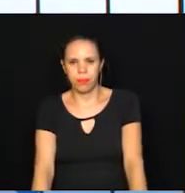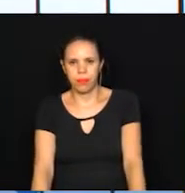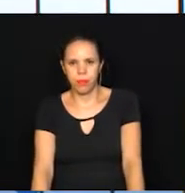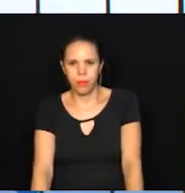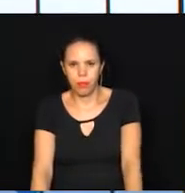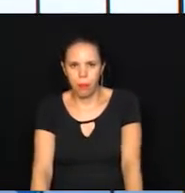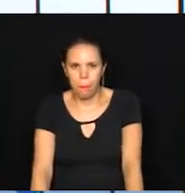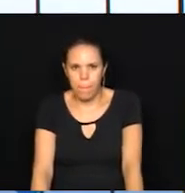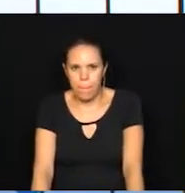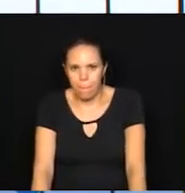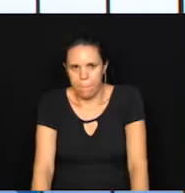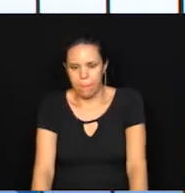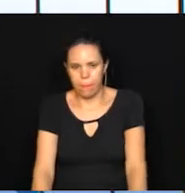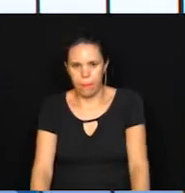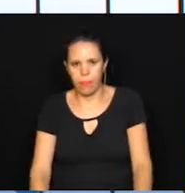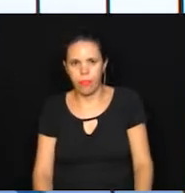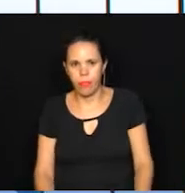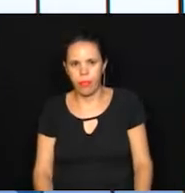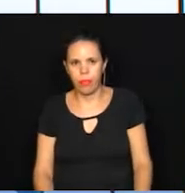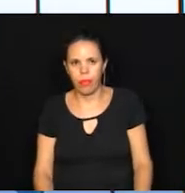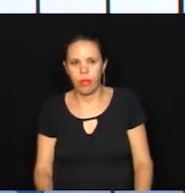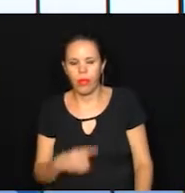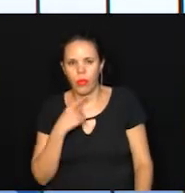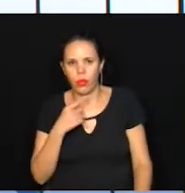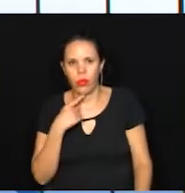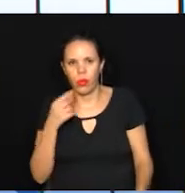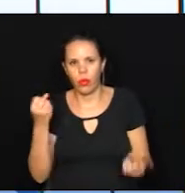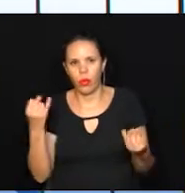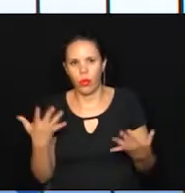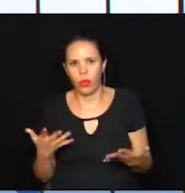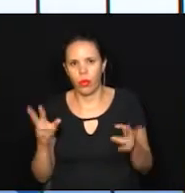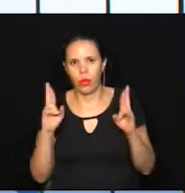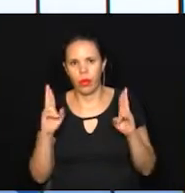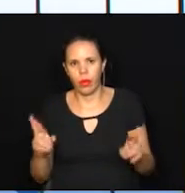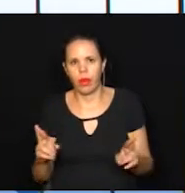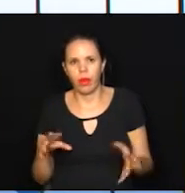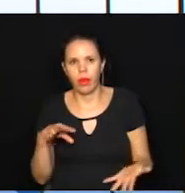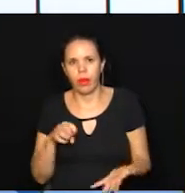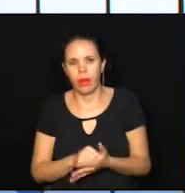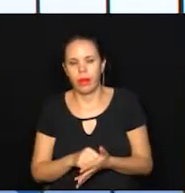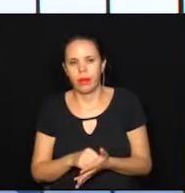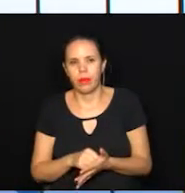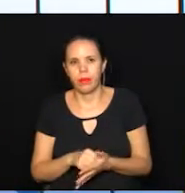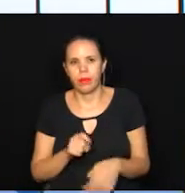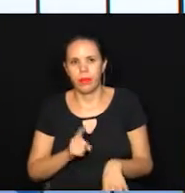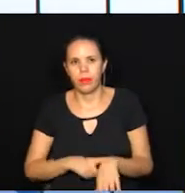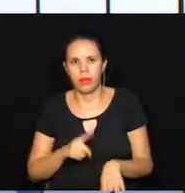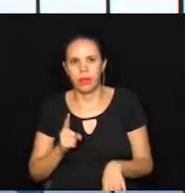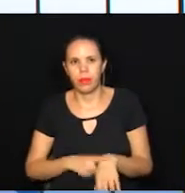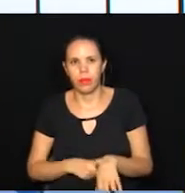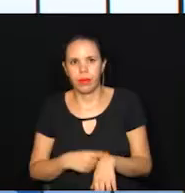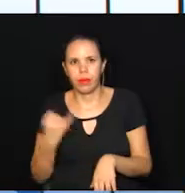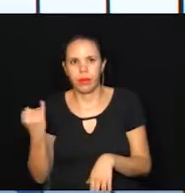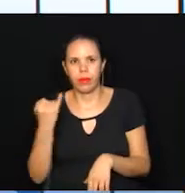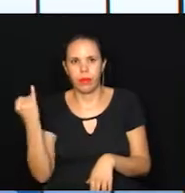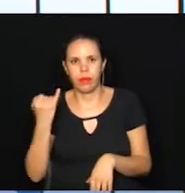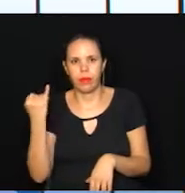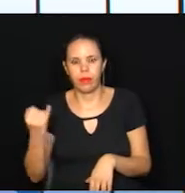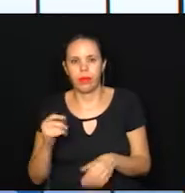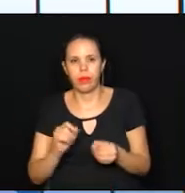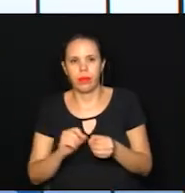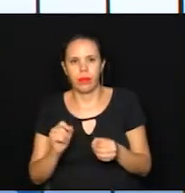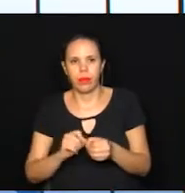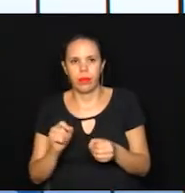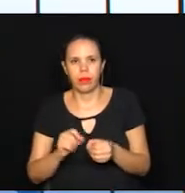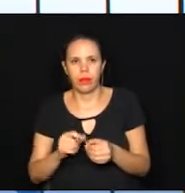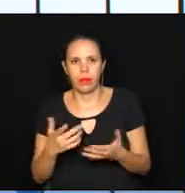cadastroemergencial@smcc.com.br para tirar as dúvidas a respeito desse cadastro. Um momento muito importante em que é feito